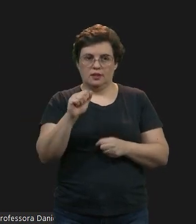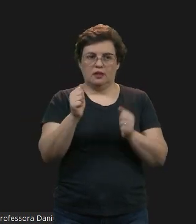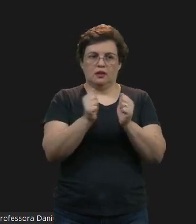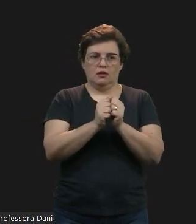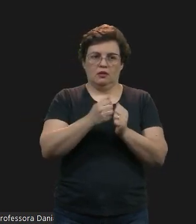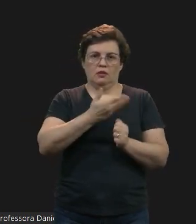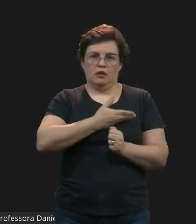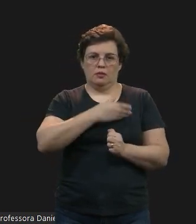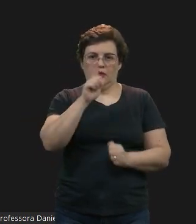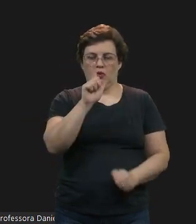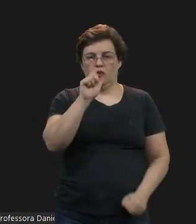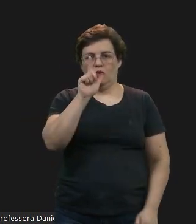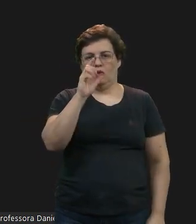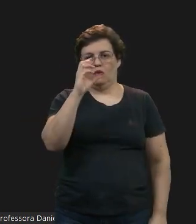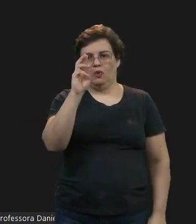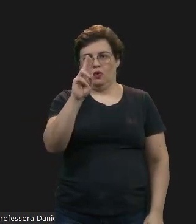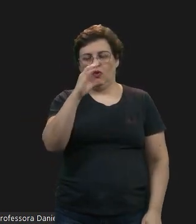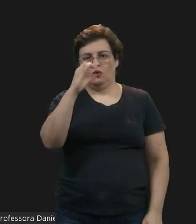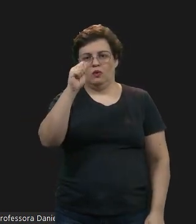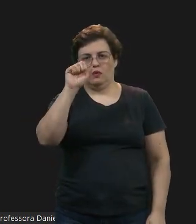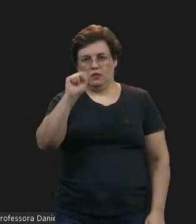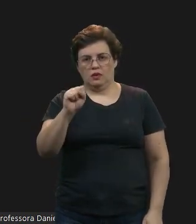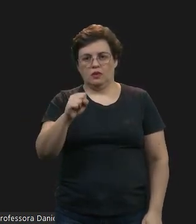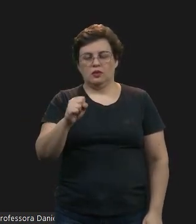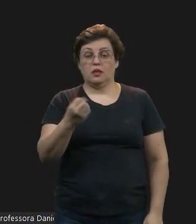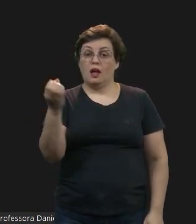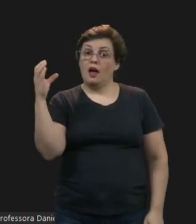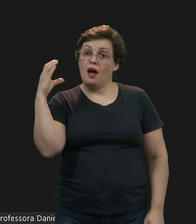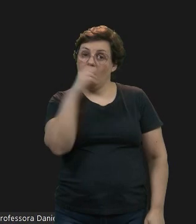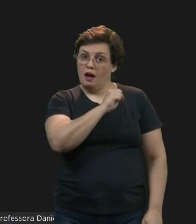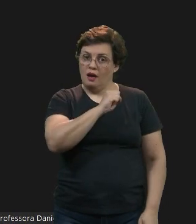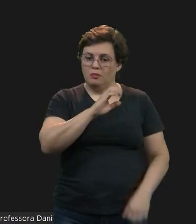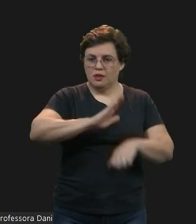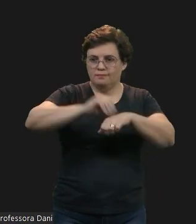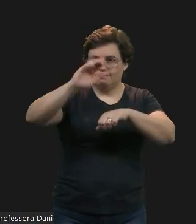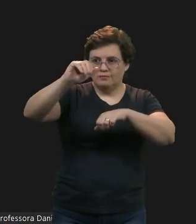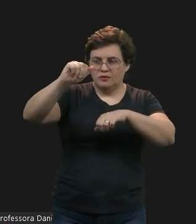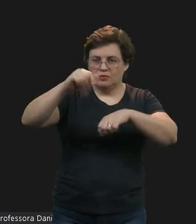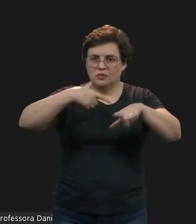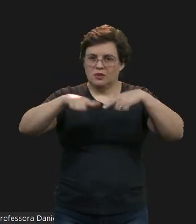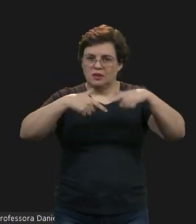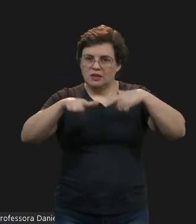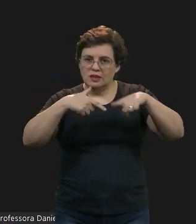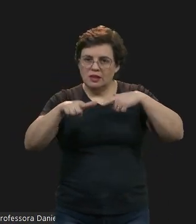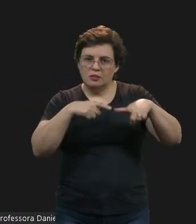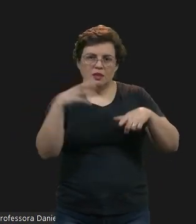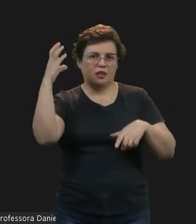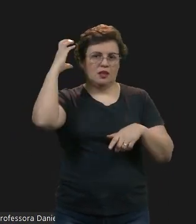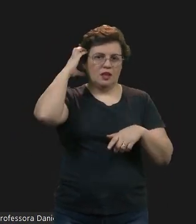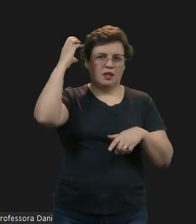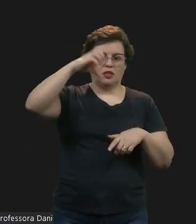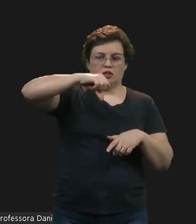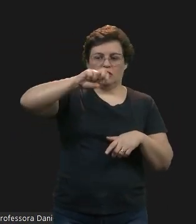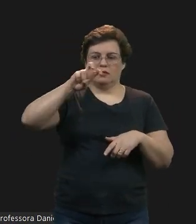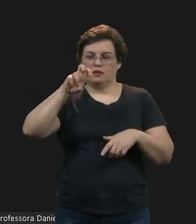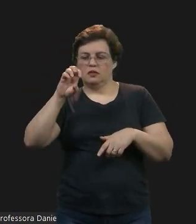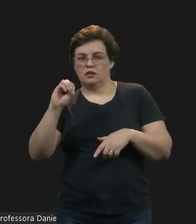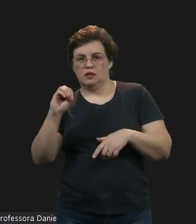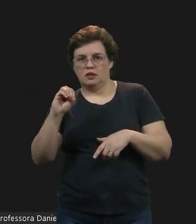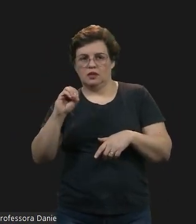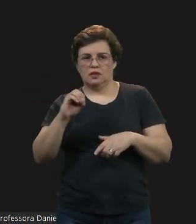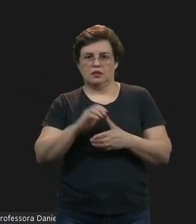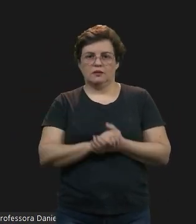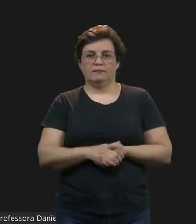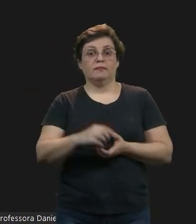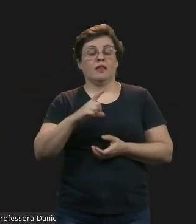amigo, Luquinha. Logo fora chamado para trabalhar na Rádio 950, ainda tendo como base uma